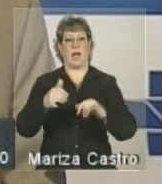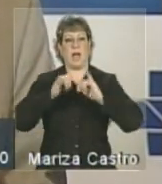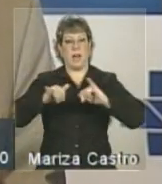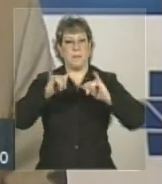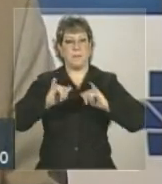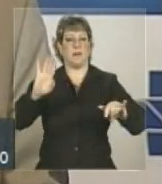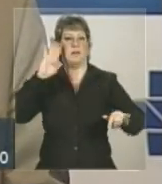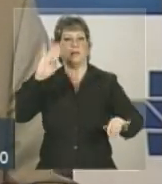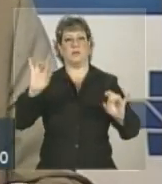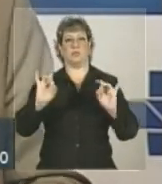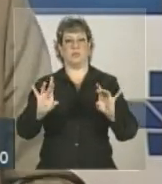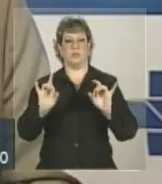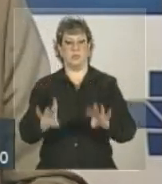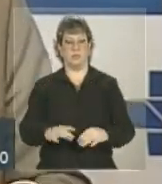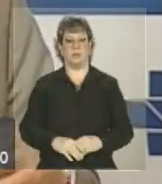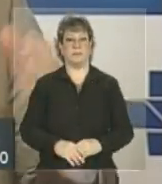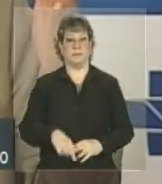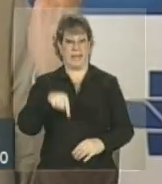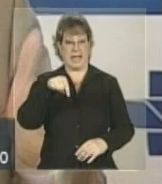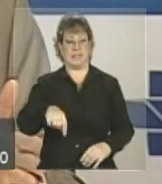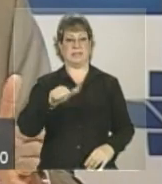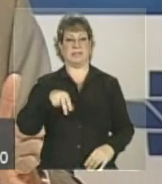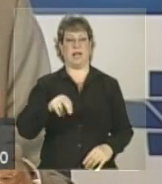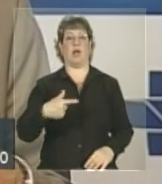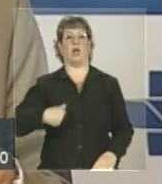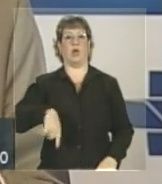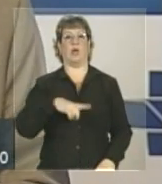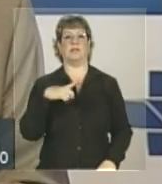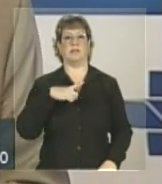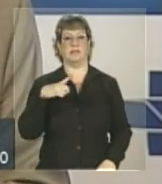campanha, exclusivamente, né? Nesse ano, aí estão os